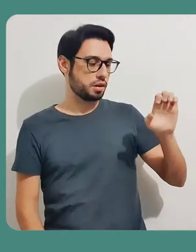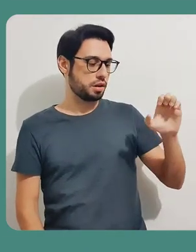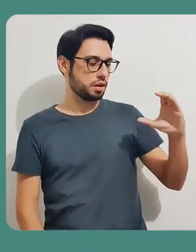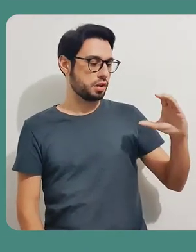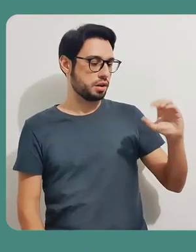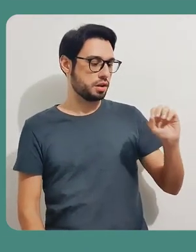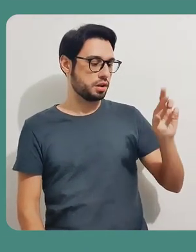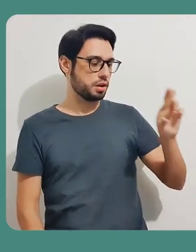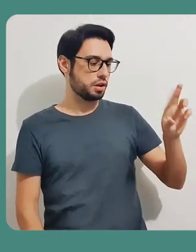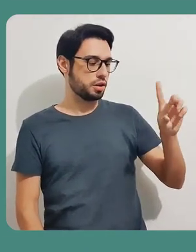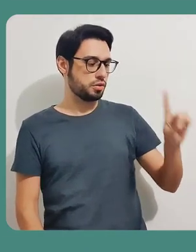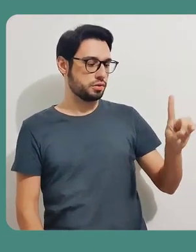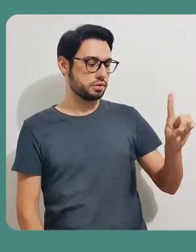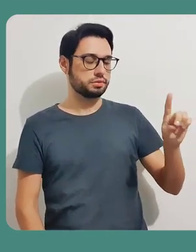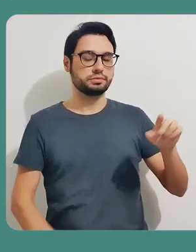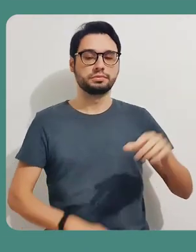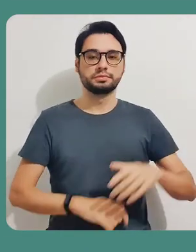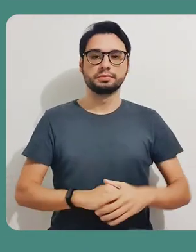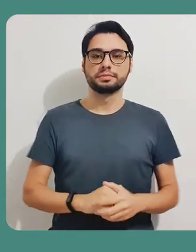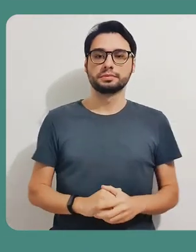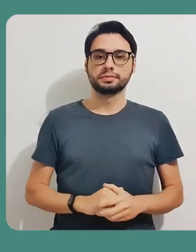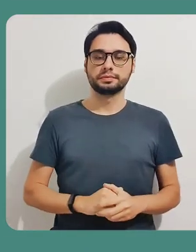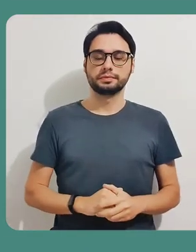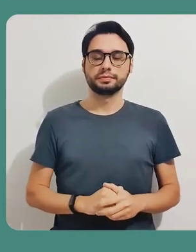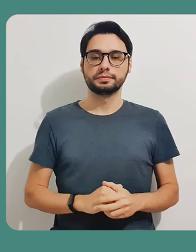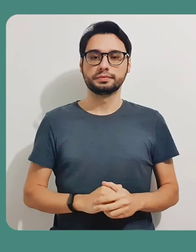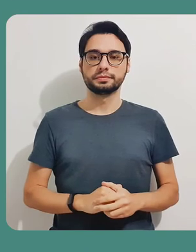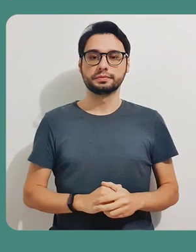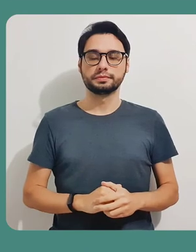conferência basta clicar no botão record